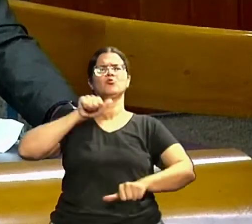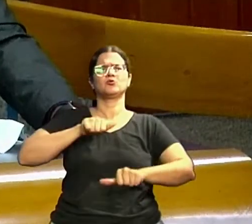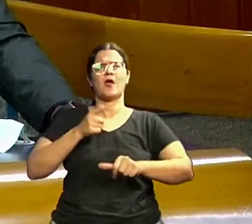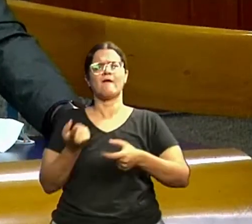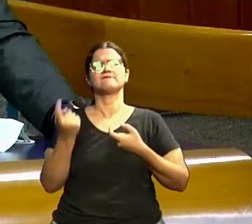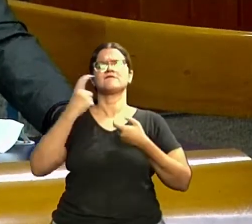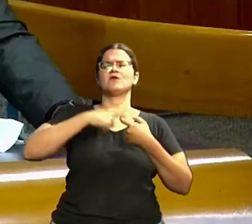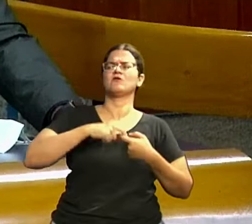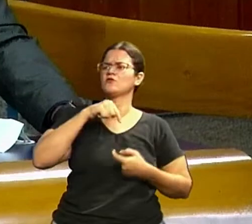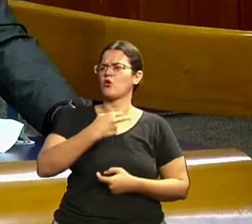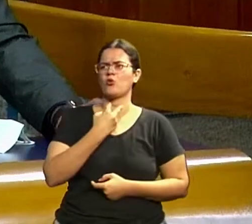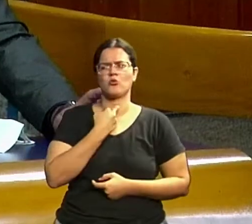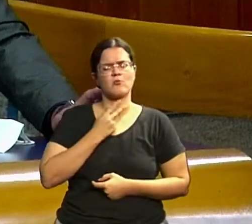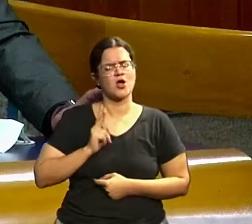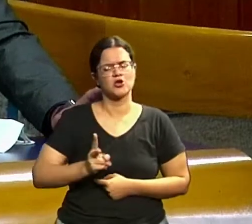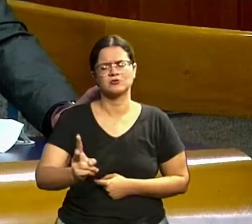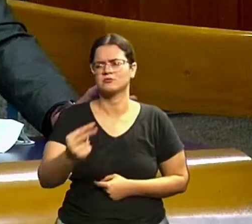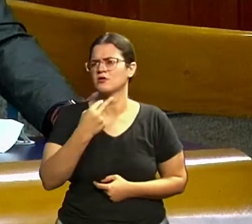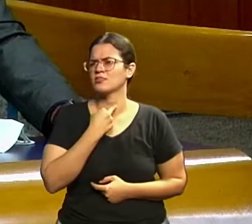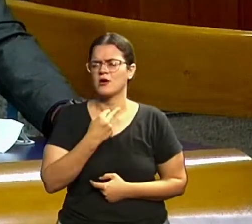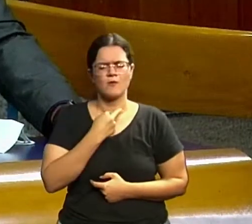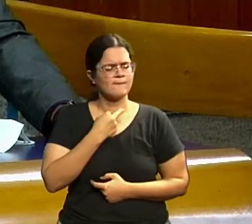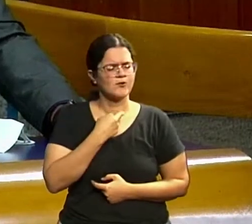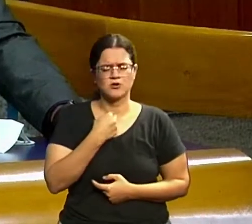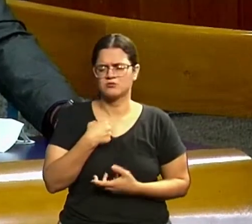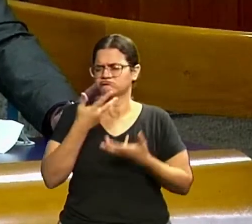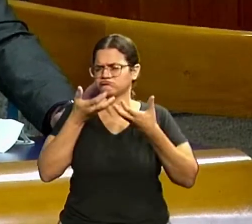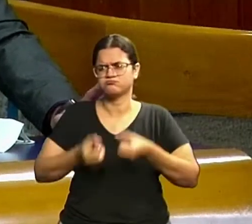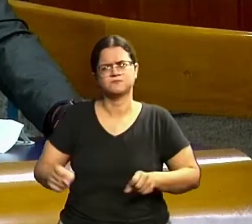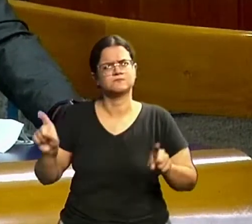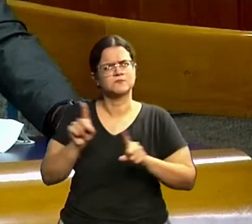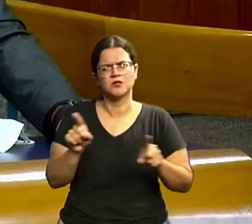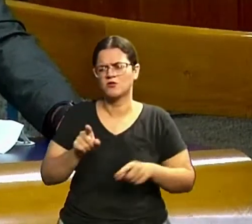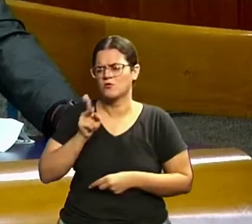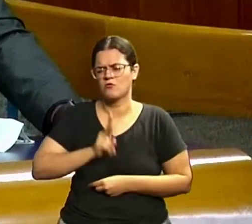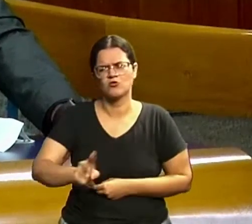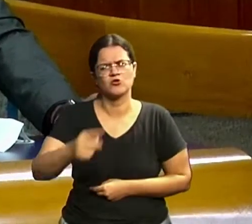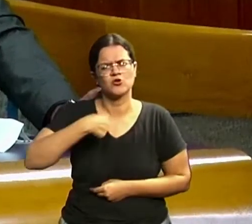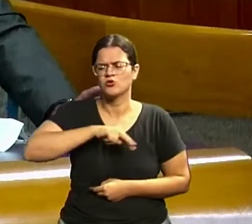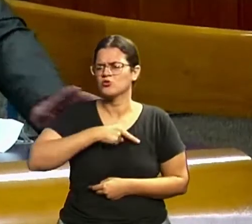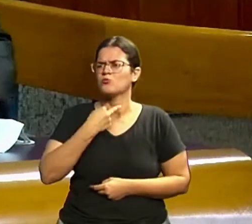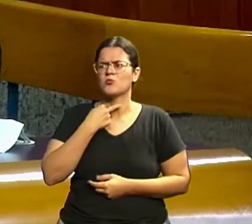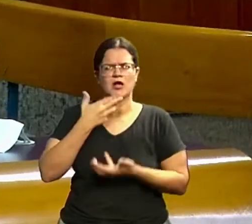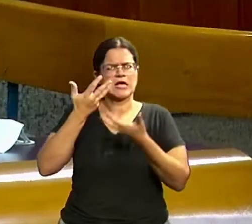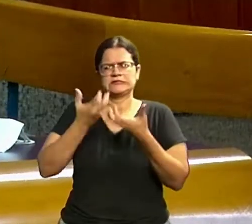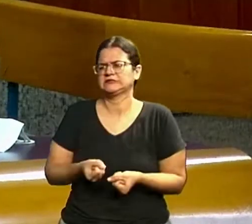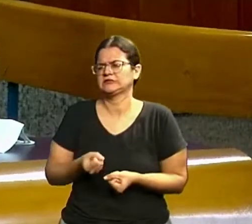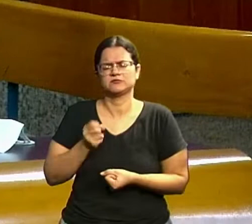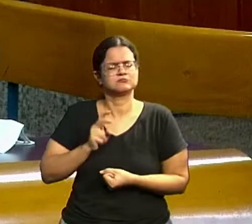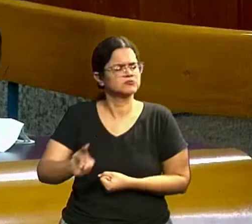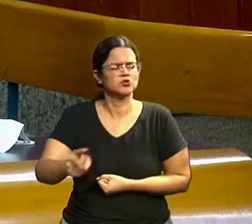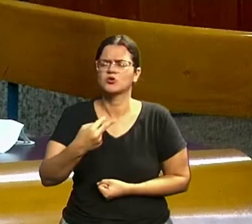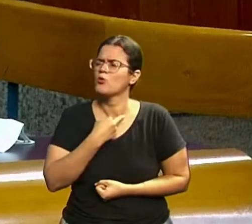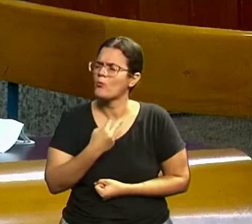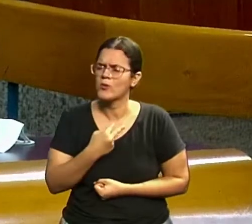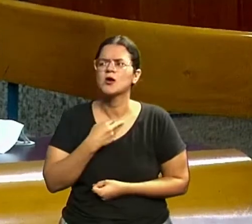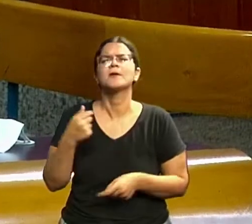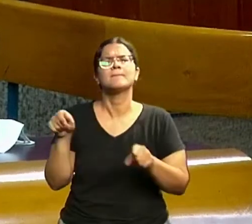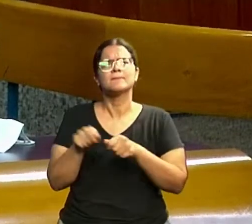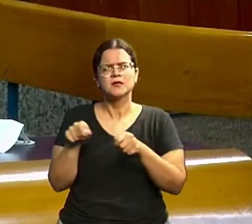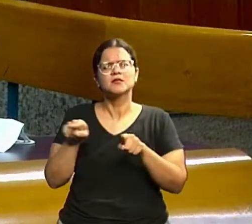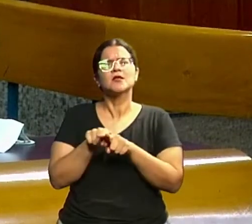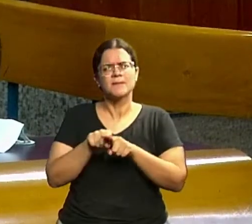situação. Isso não pode ficar dessa maneira de jeito nenhum. Não podemos aceitar isso de forma nenhuma. E